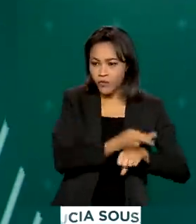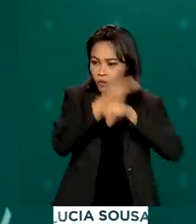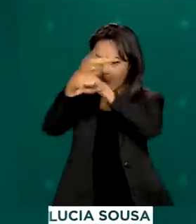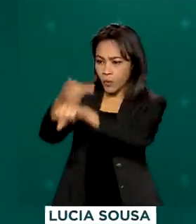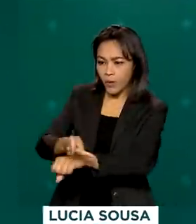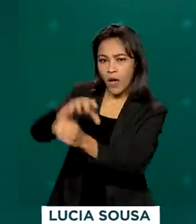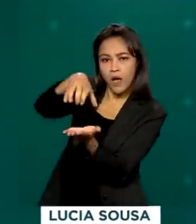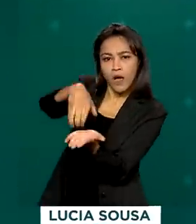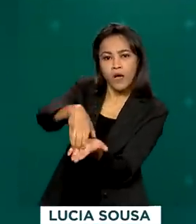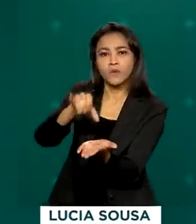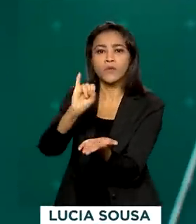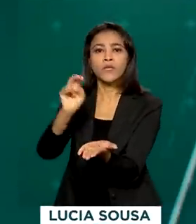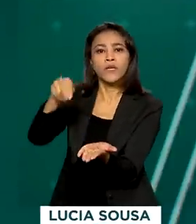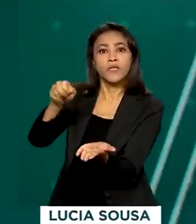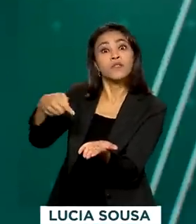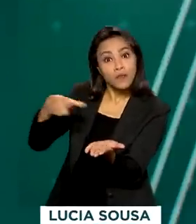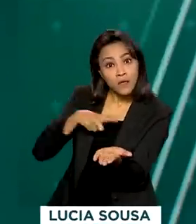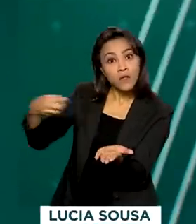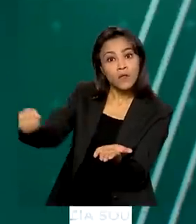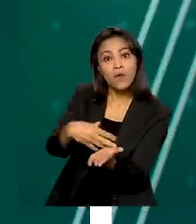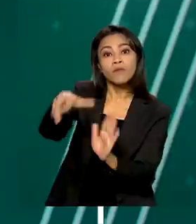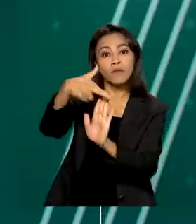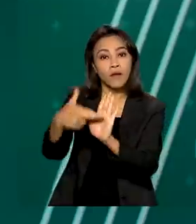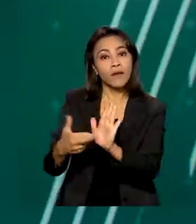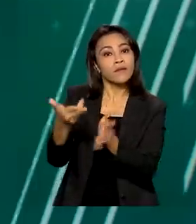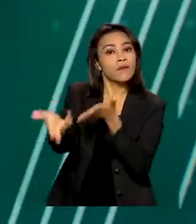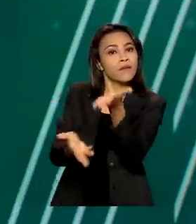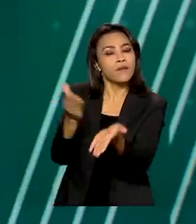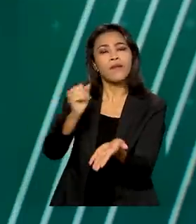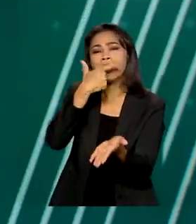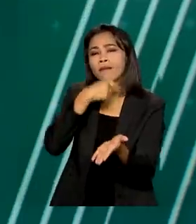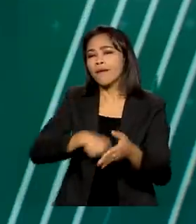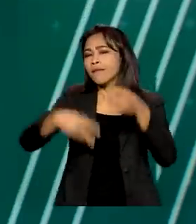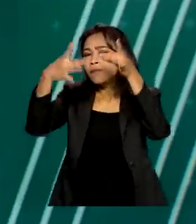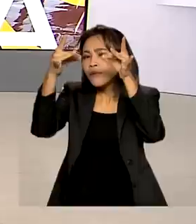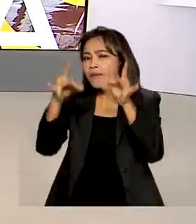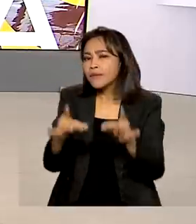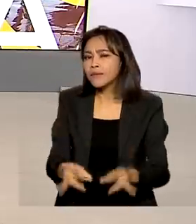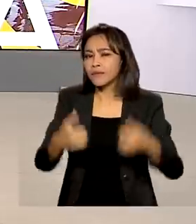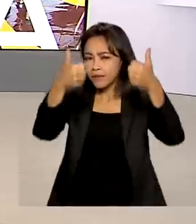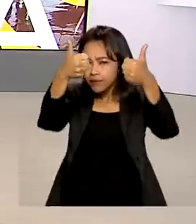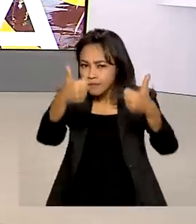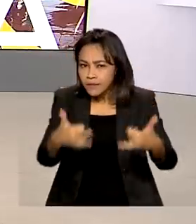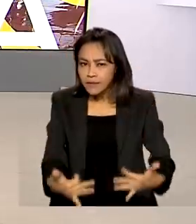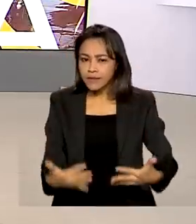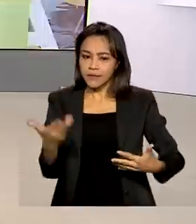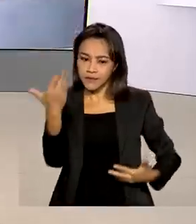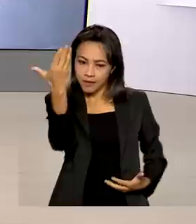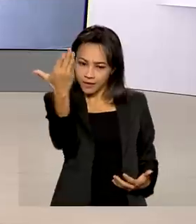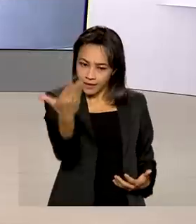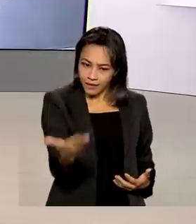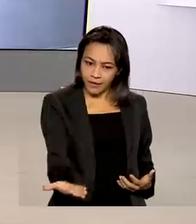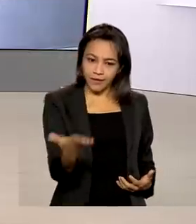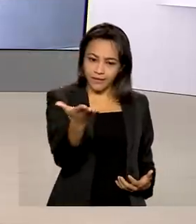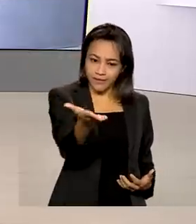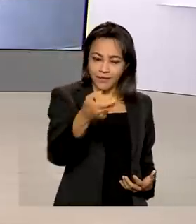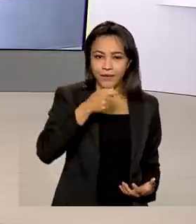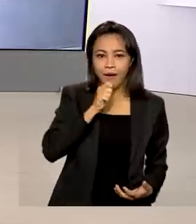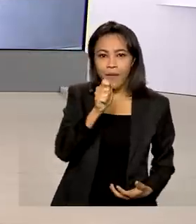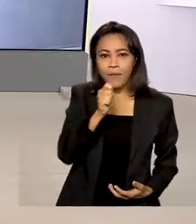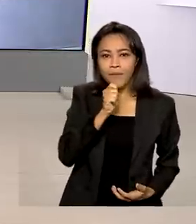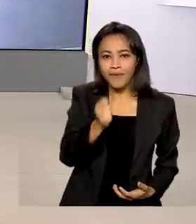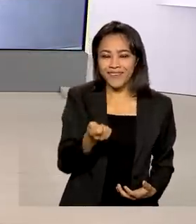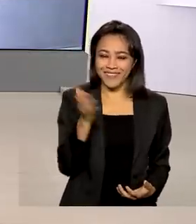terão novas regras de atendimento quem traz os detalhes para gente é o repórter Glauco de